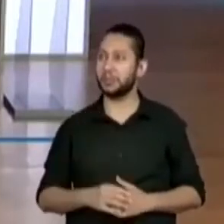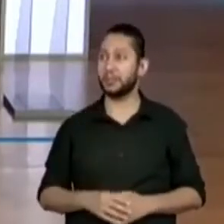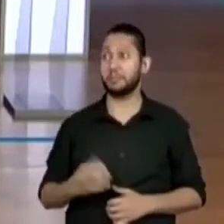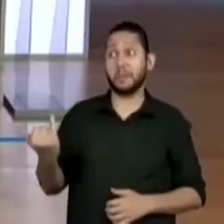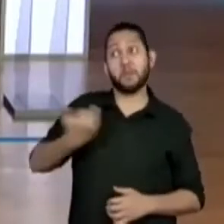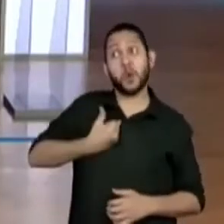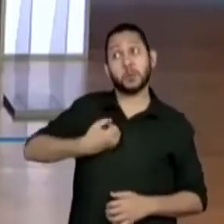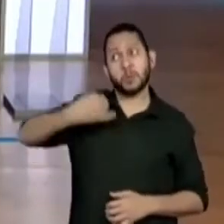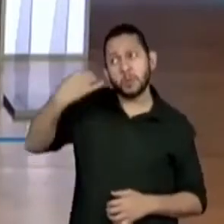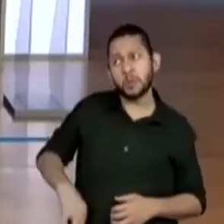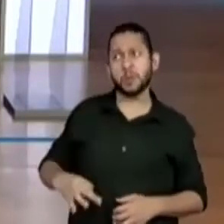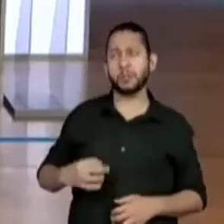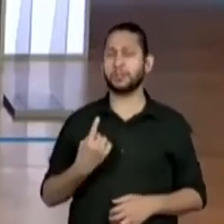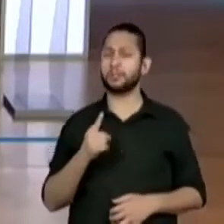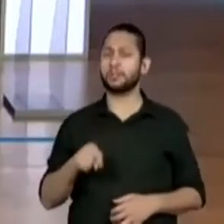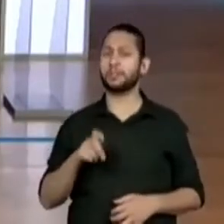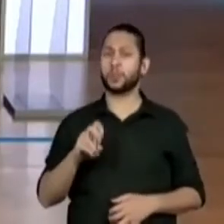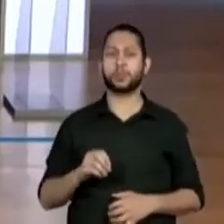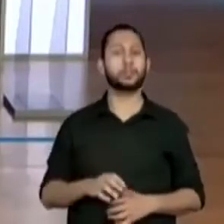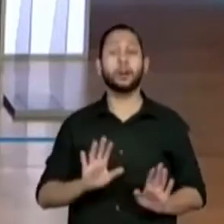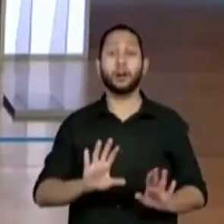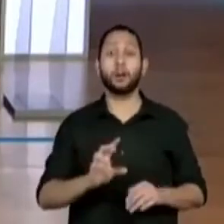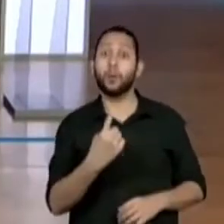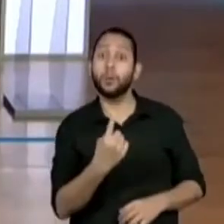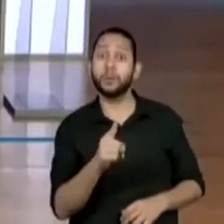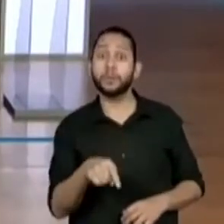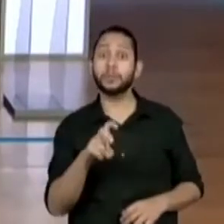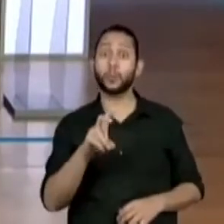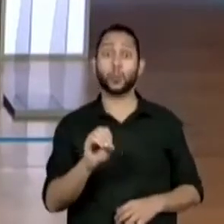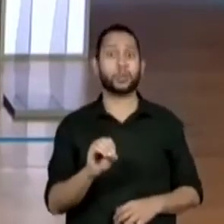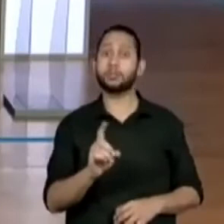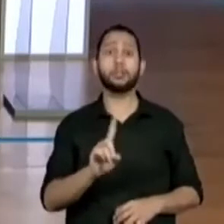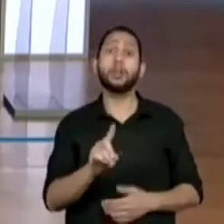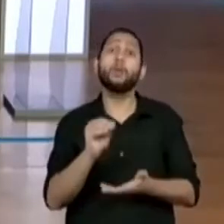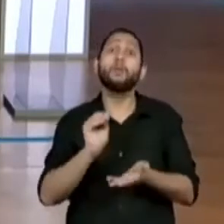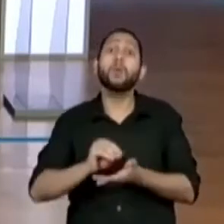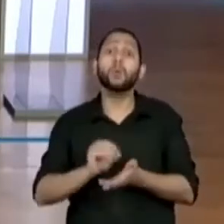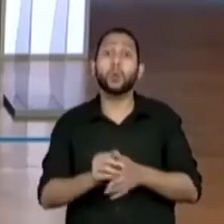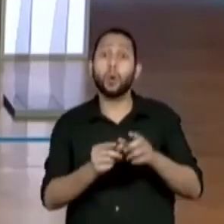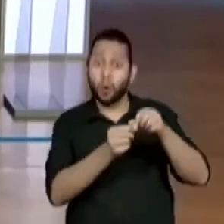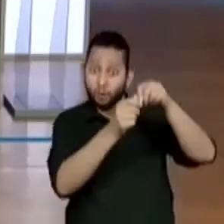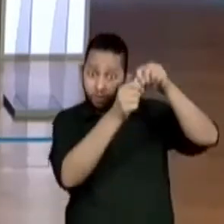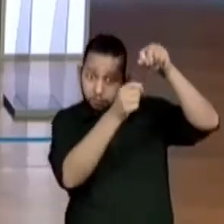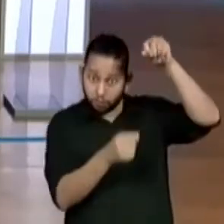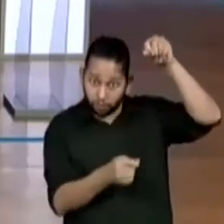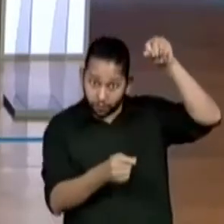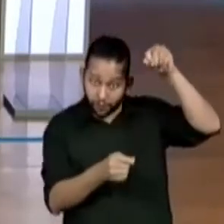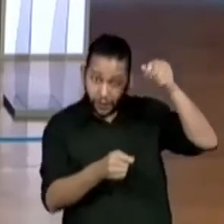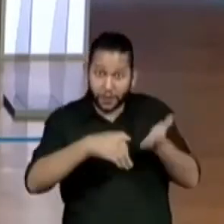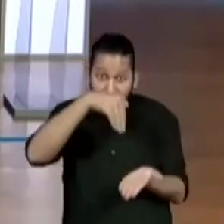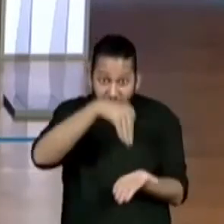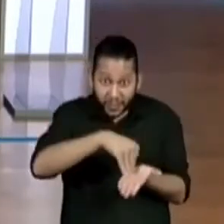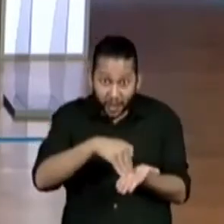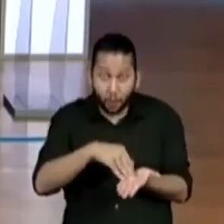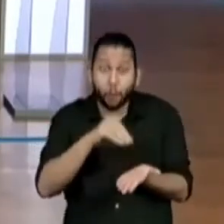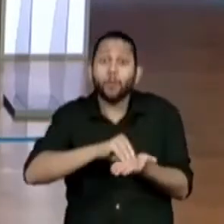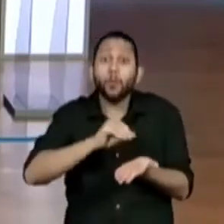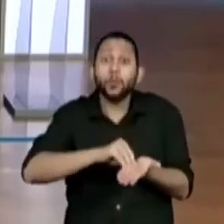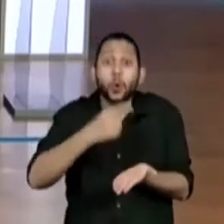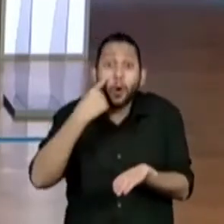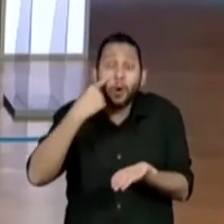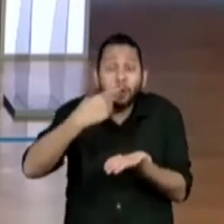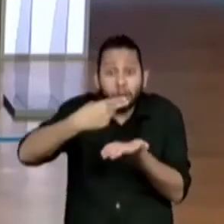1,50 a estimativa aí também. Não é 1,50 porque até faltou ainda... um pouquinho de fita, né? Faltou um pouquinho ainda de fita.